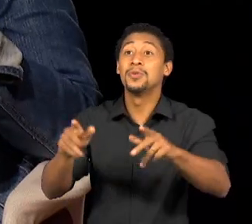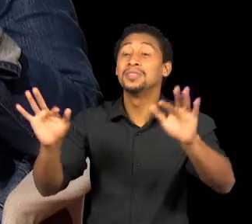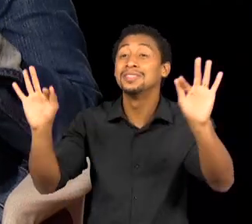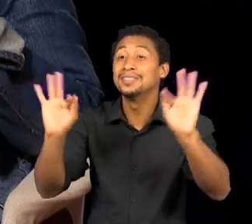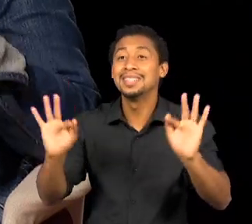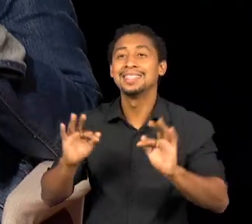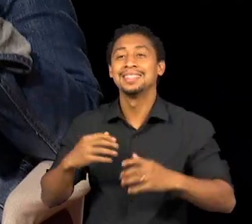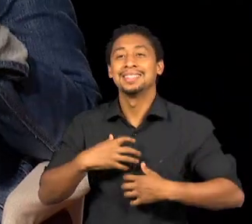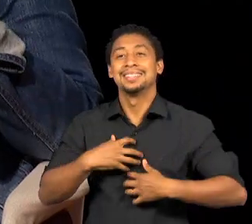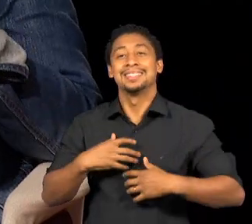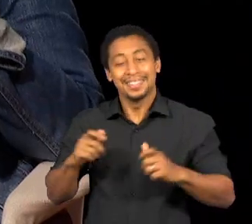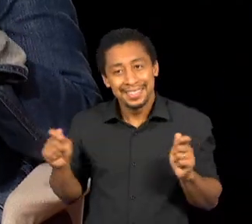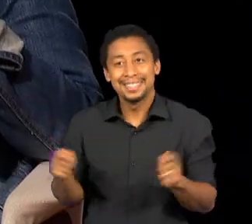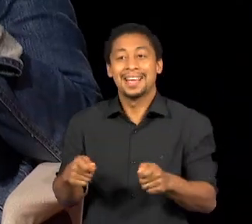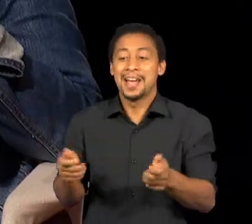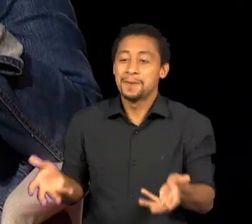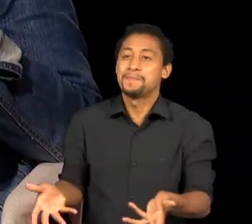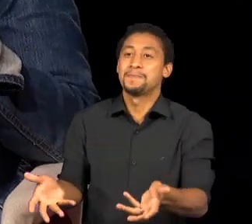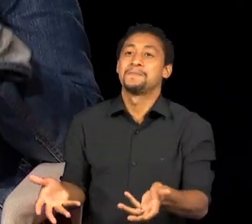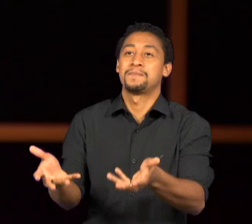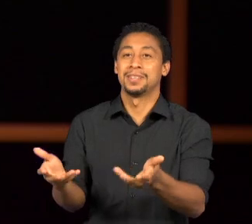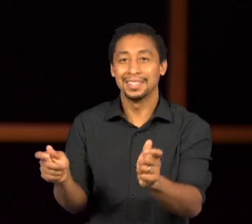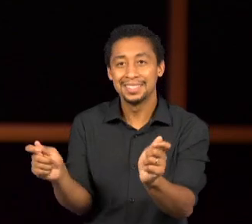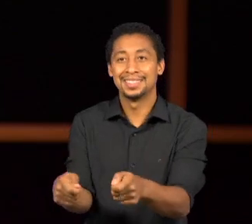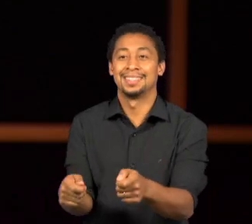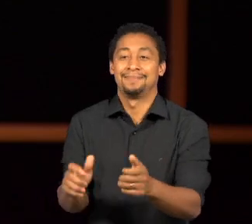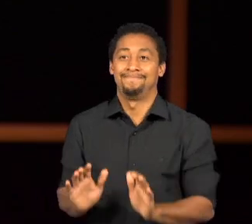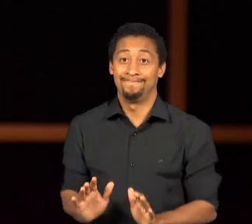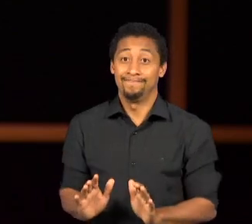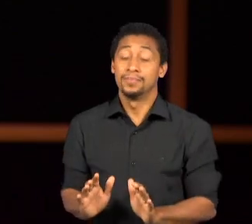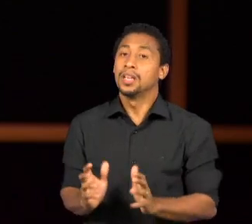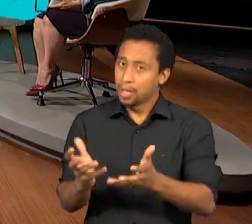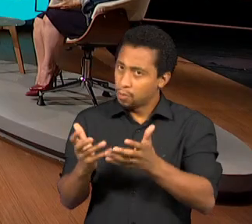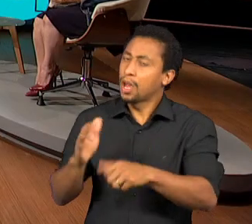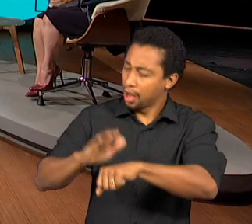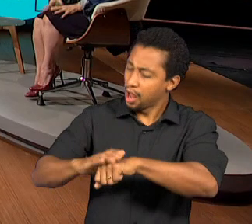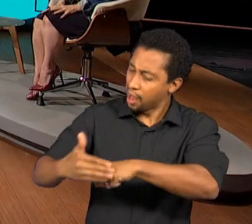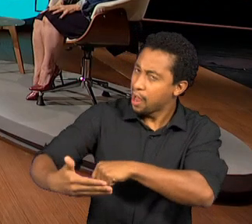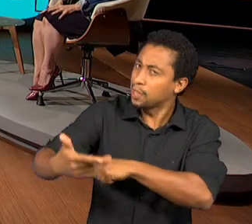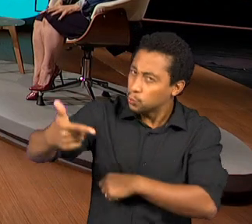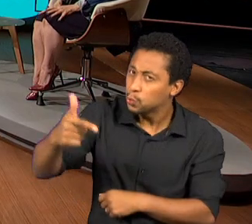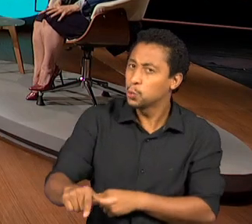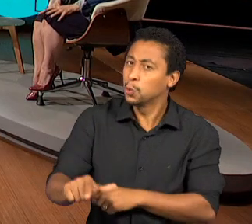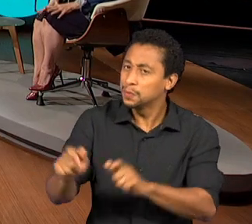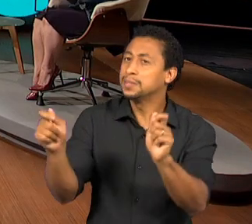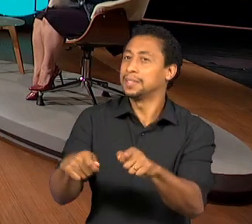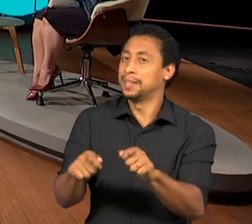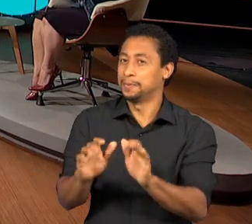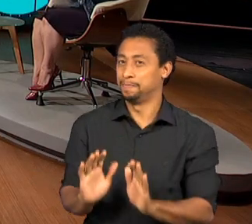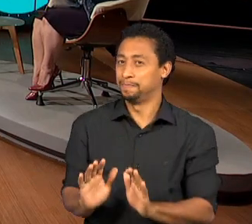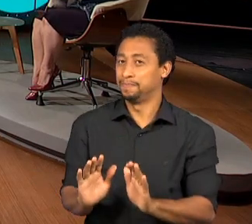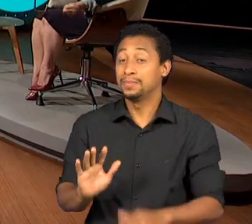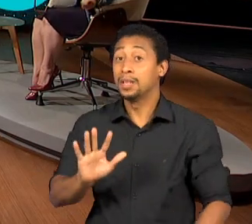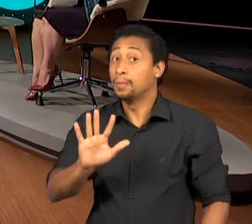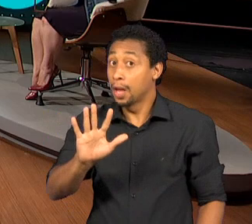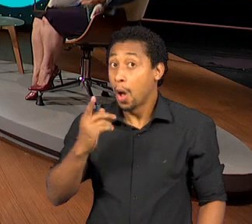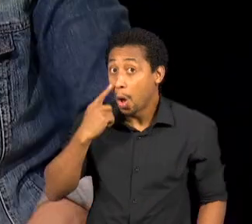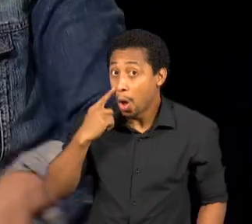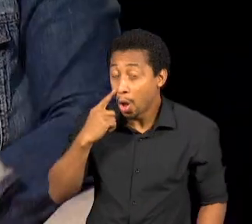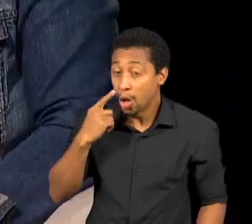podemos, nós temos isso nas mãos. E a gente vai fazer de novo. Sabe, mas a gente não vai